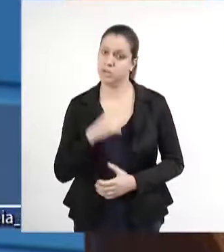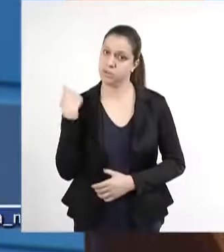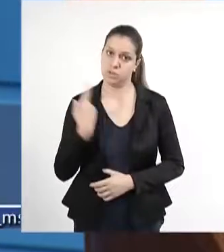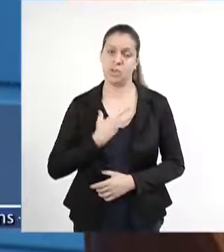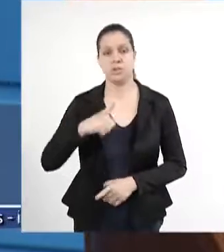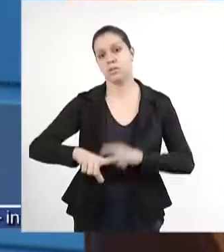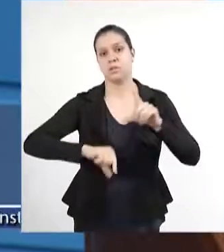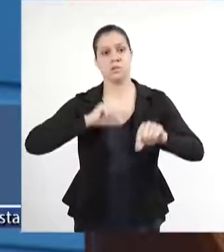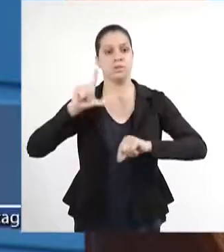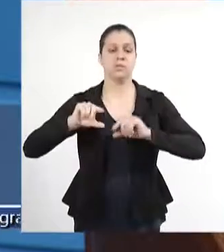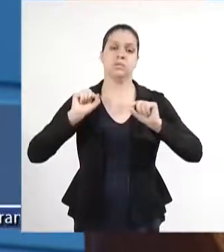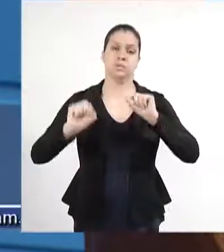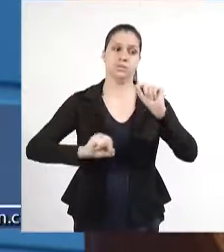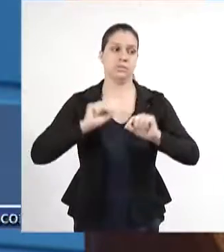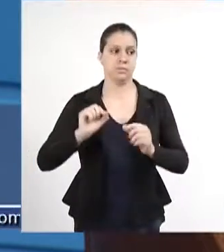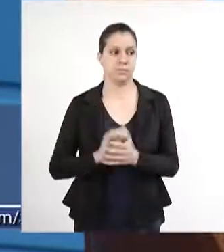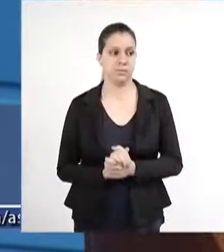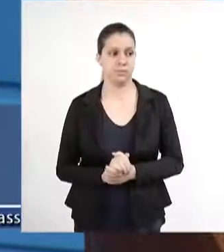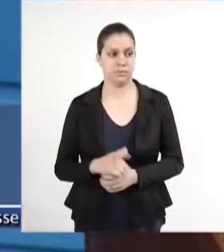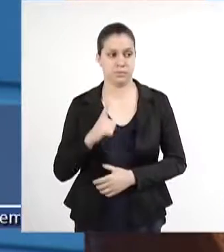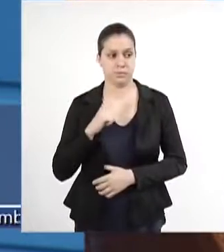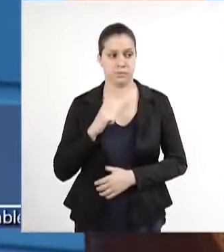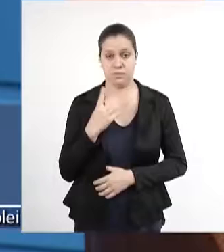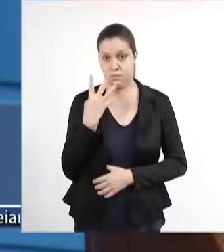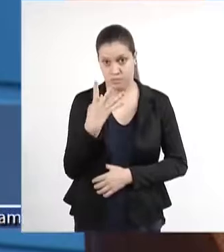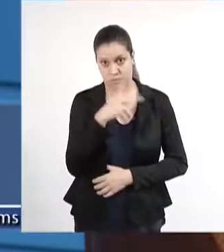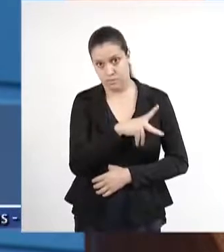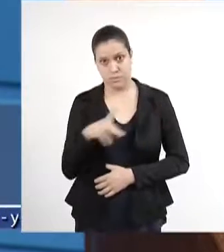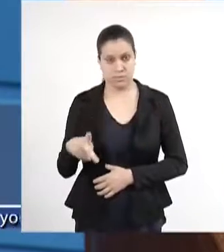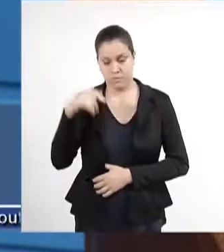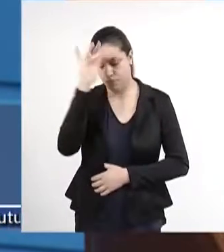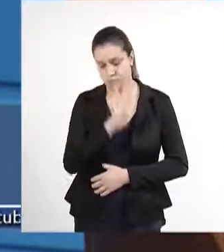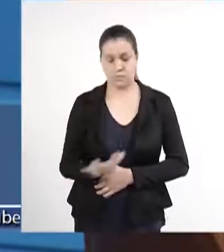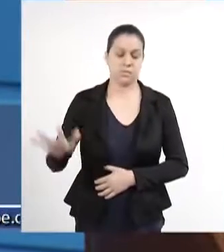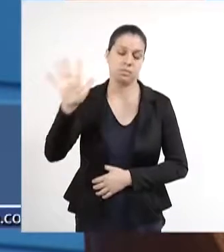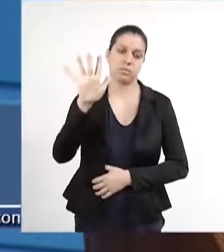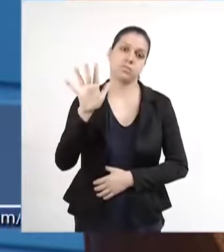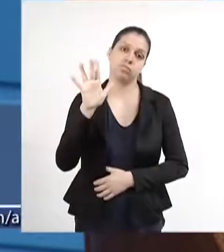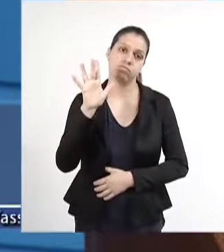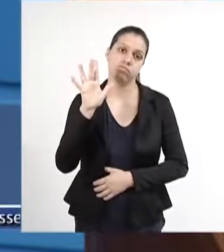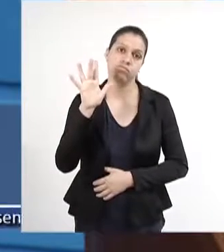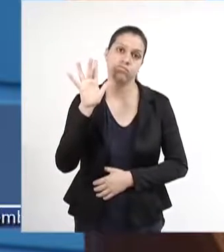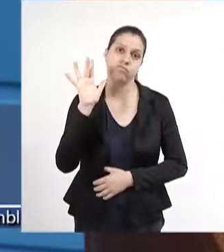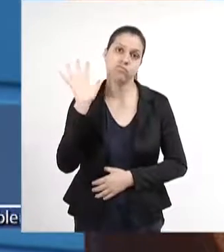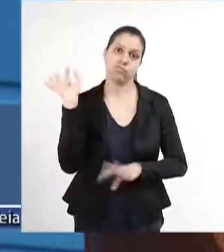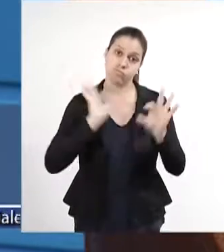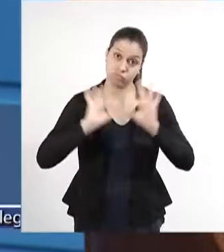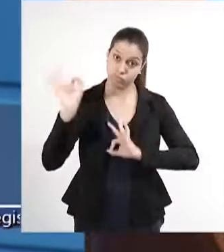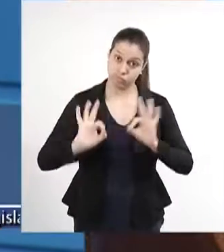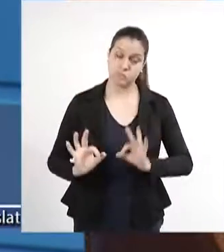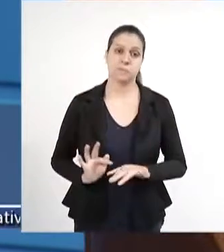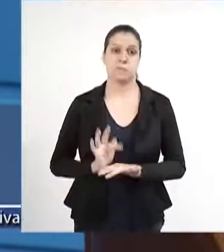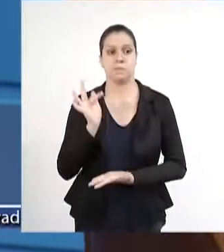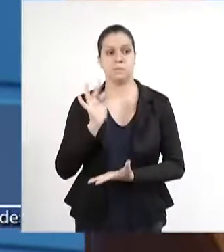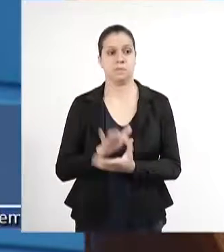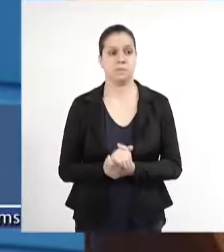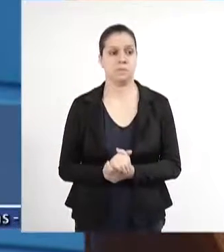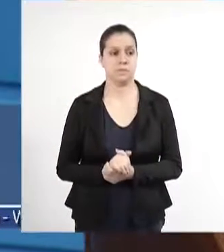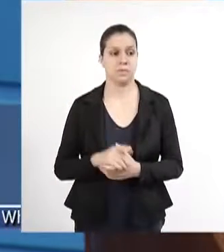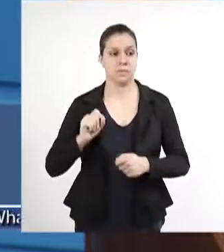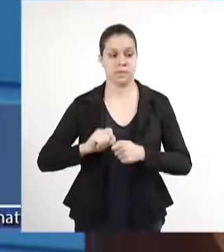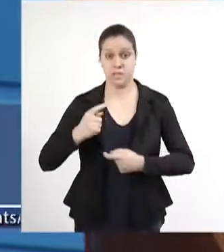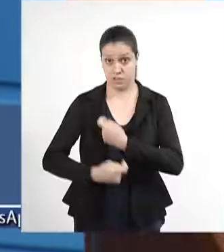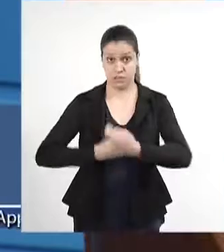decidimos, e aí com 4 outros presidentes do Brasil, decidimos montar esse fórum para a gente fazer